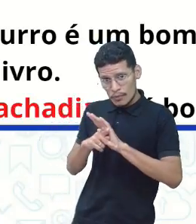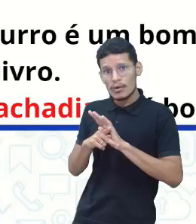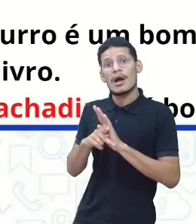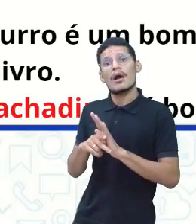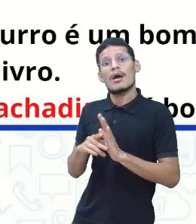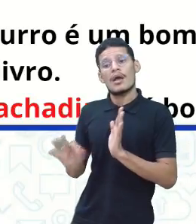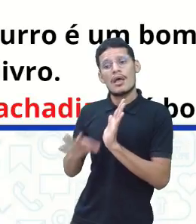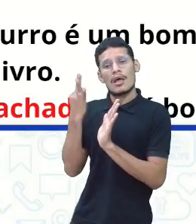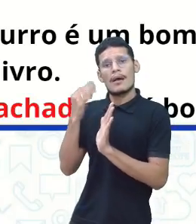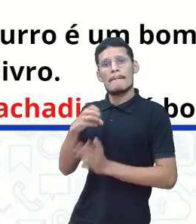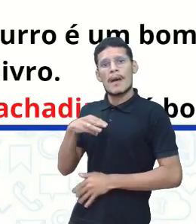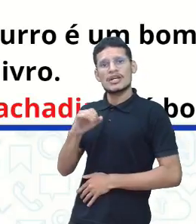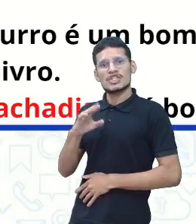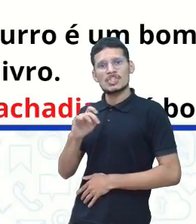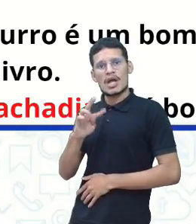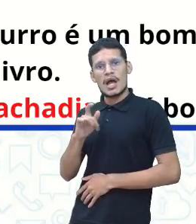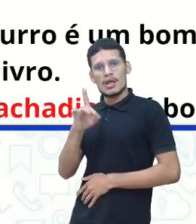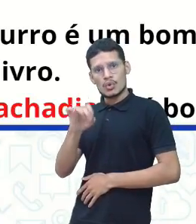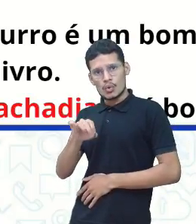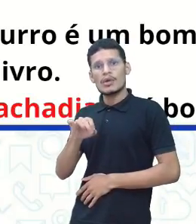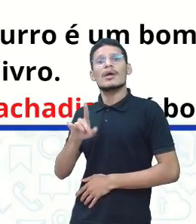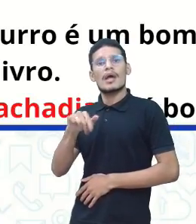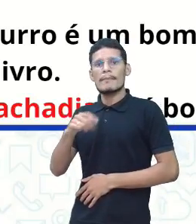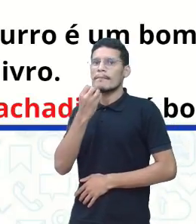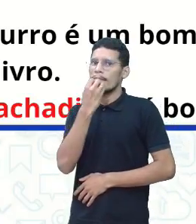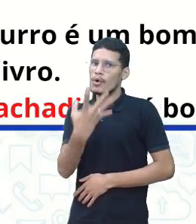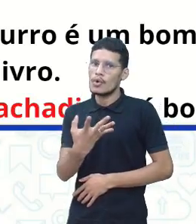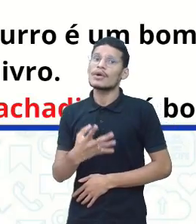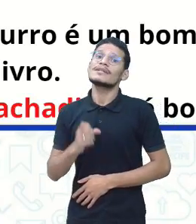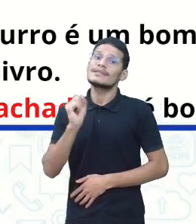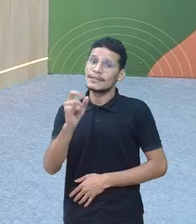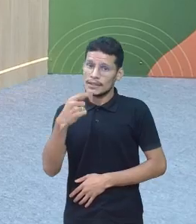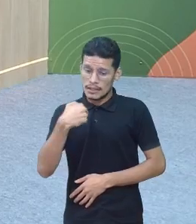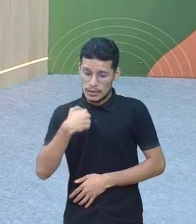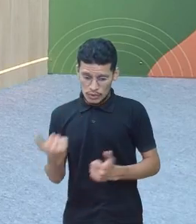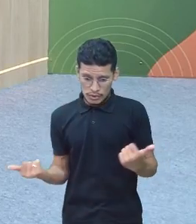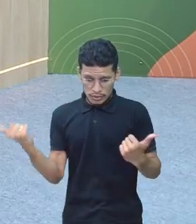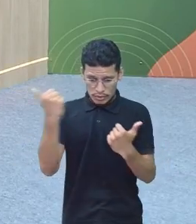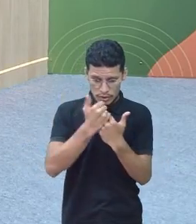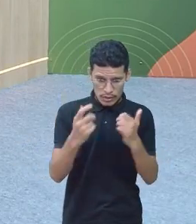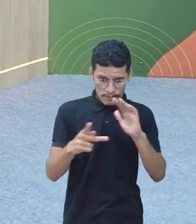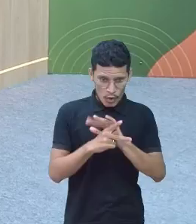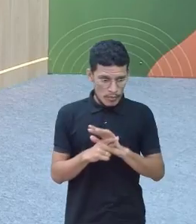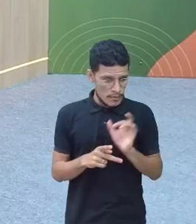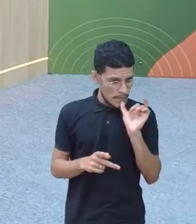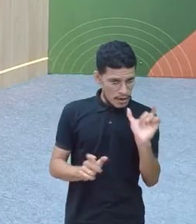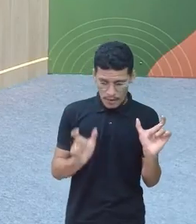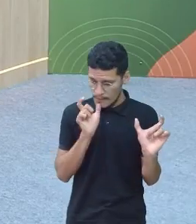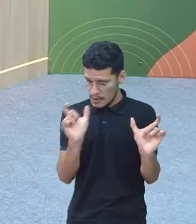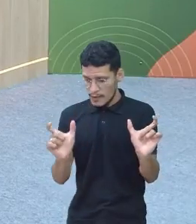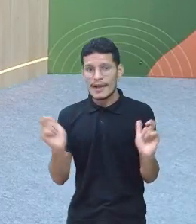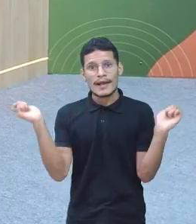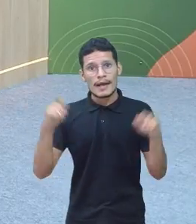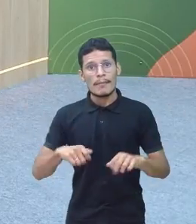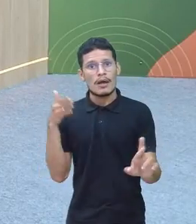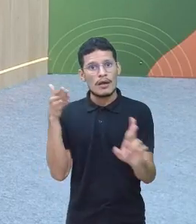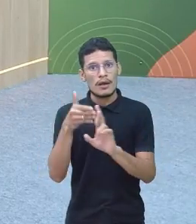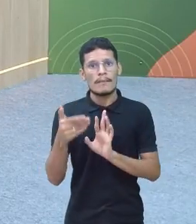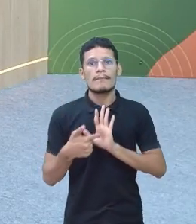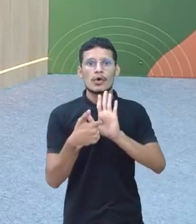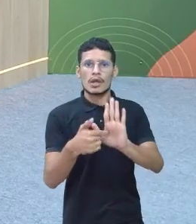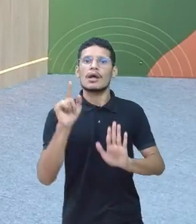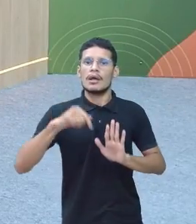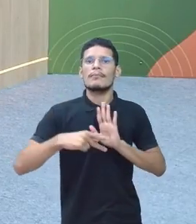boa, se eu substituo Dom Casmurro por obra machadiana e eu consigo fazer essa referência, então eu estou utilizando